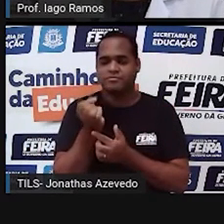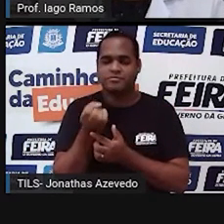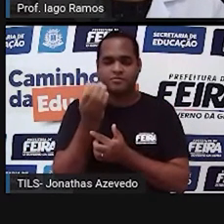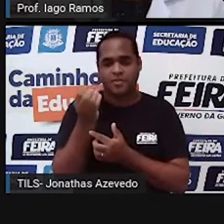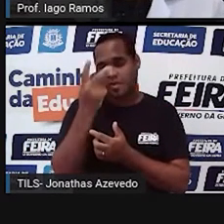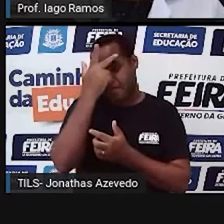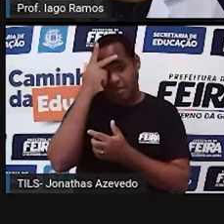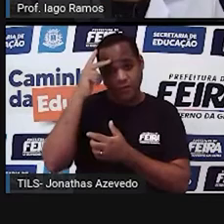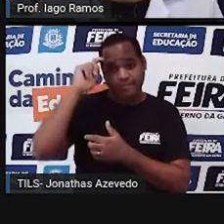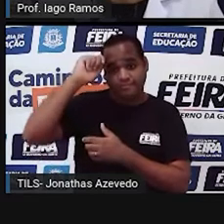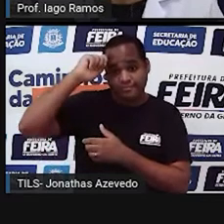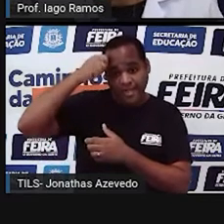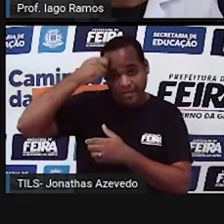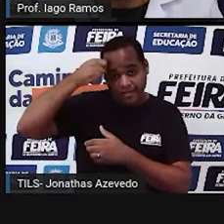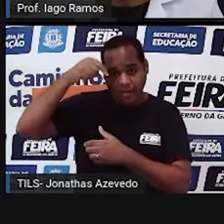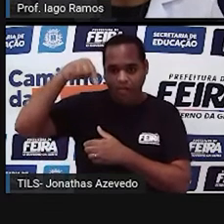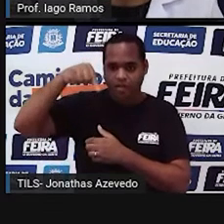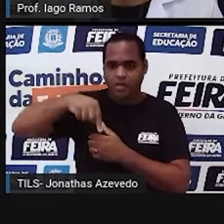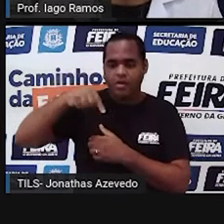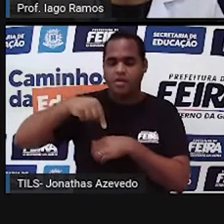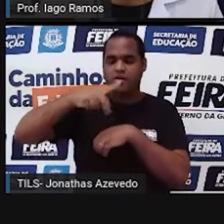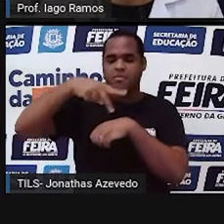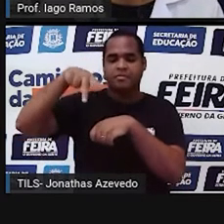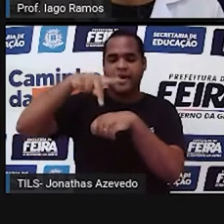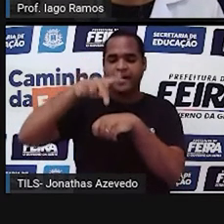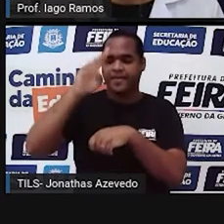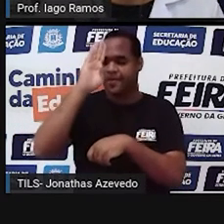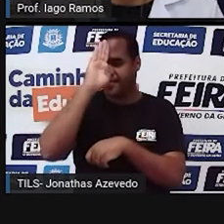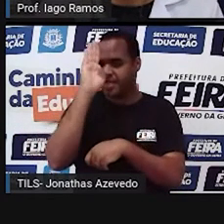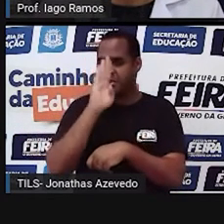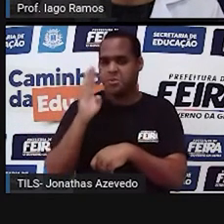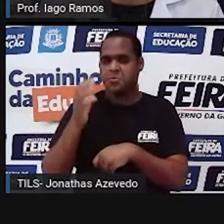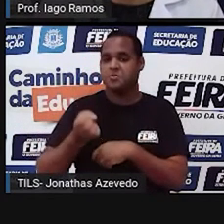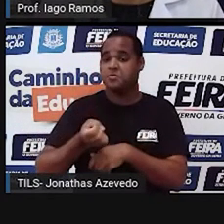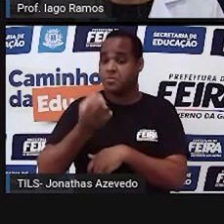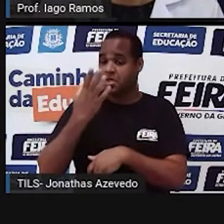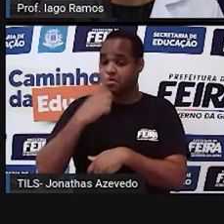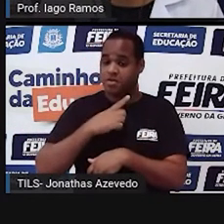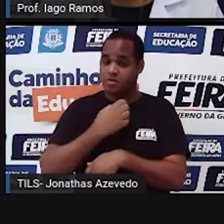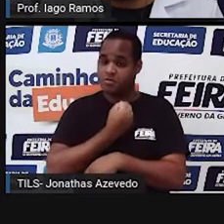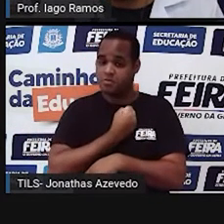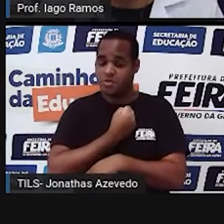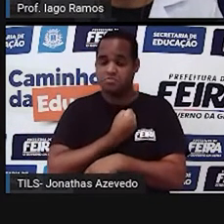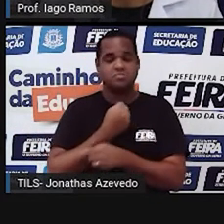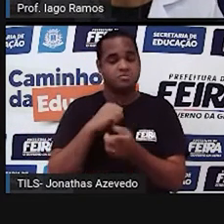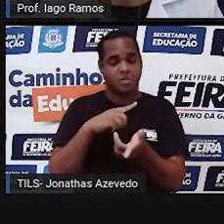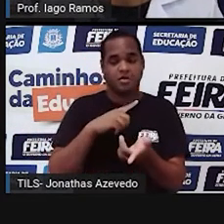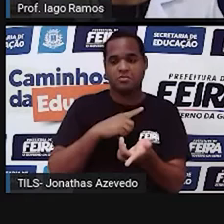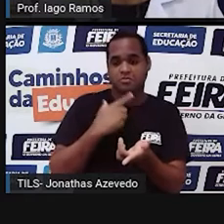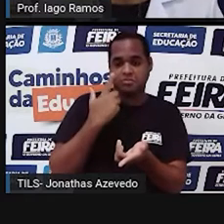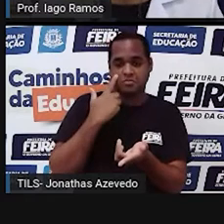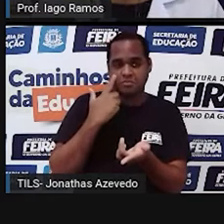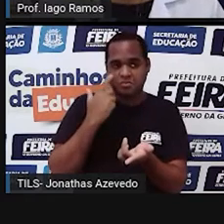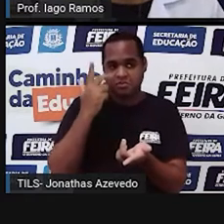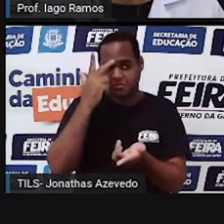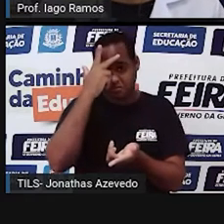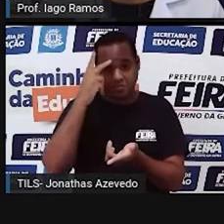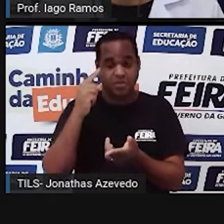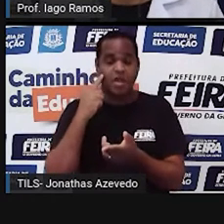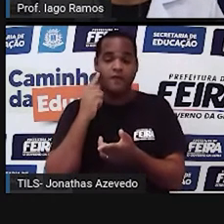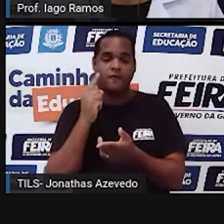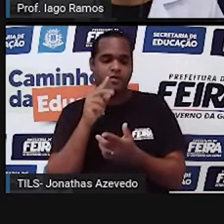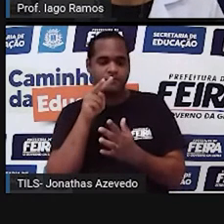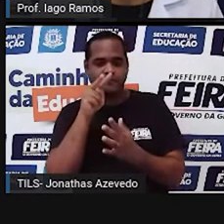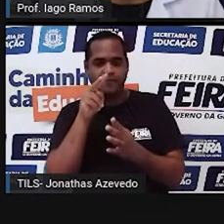de pessoas negras no país, né? Isso tem um número, tem um dado, isso é uma estatística, né? Então a gente lê